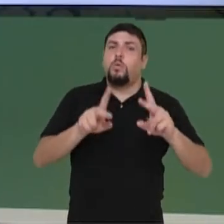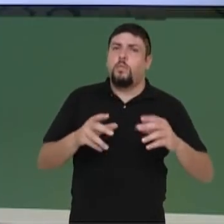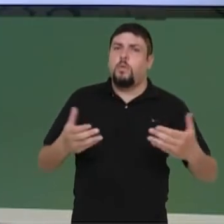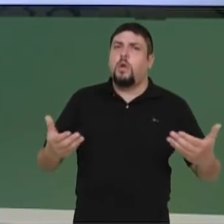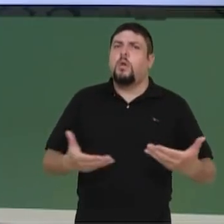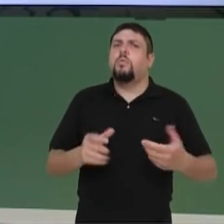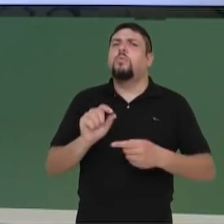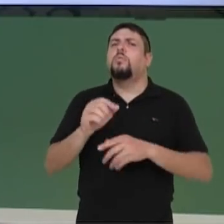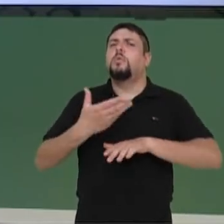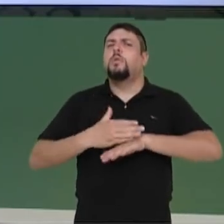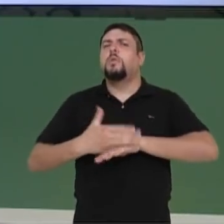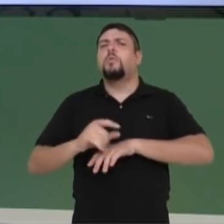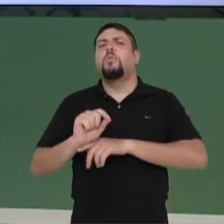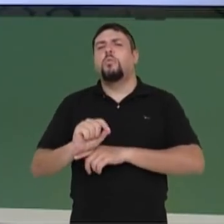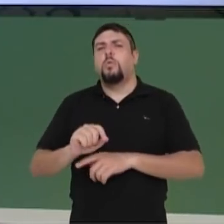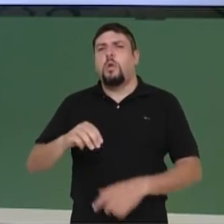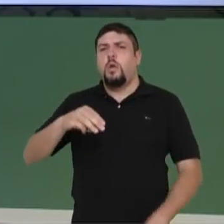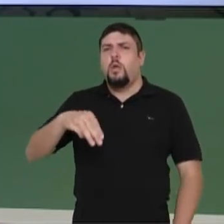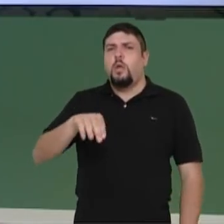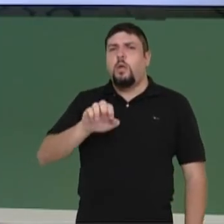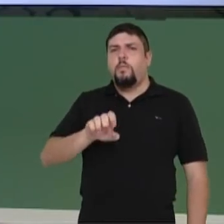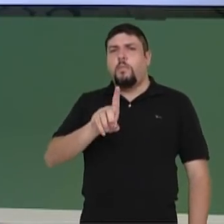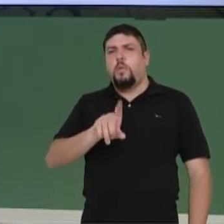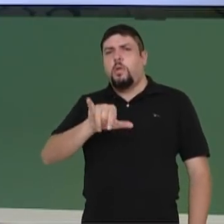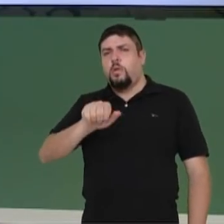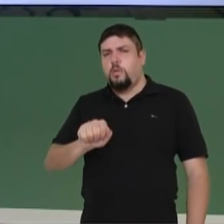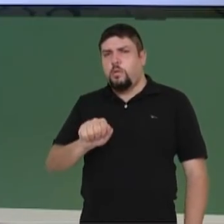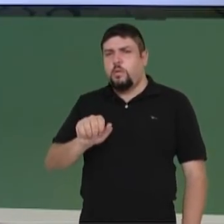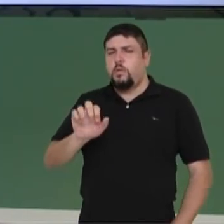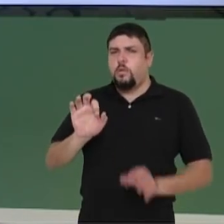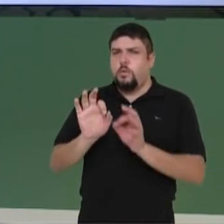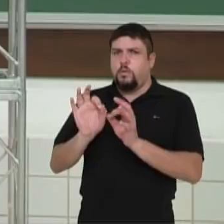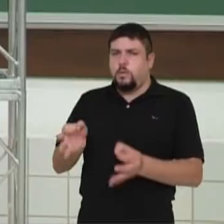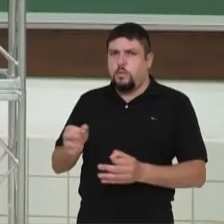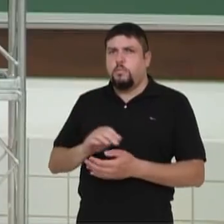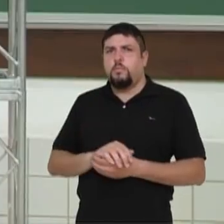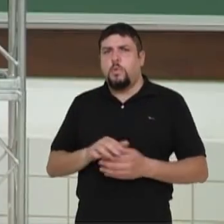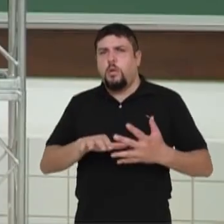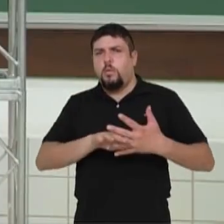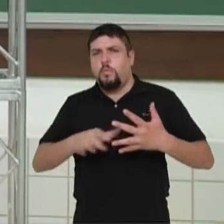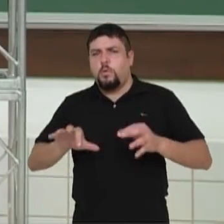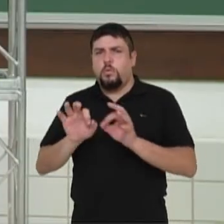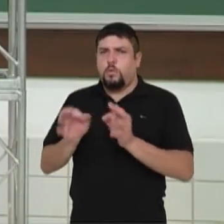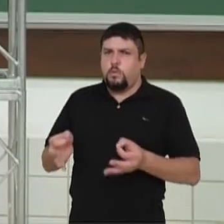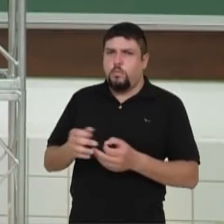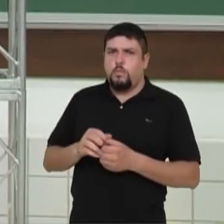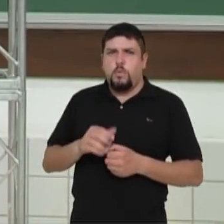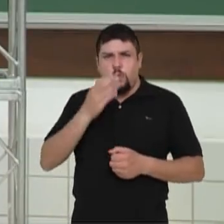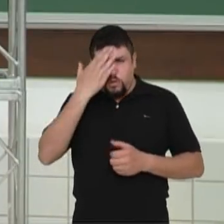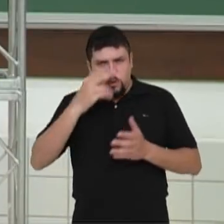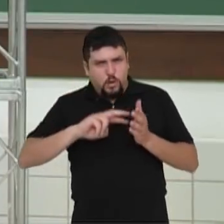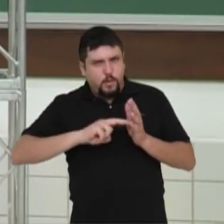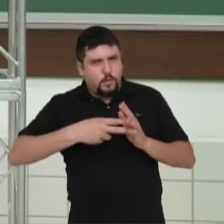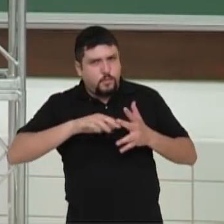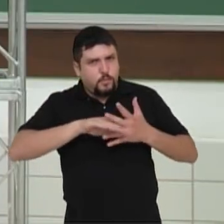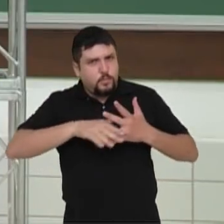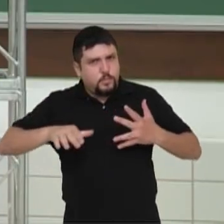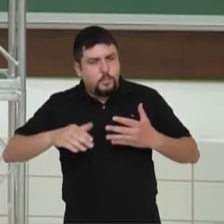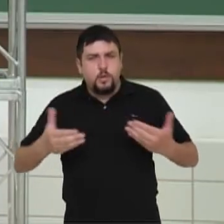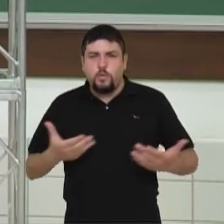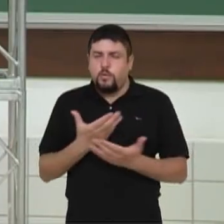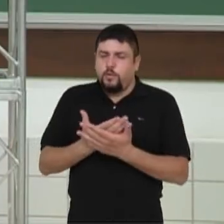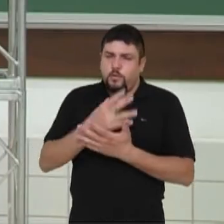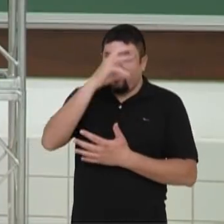fazer? Nós vamos estudar média aritmética simples. Você sabe o que é uma média? Então, nós vamos falar disso na aula de